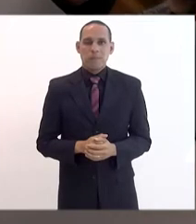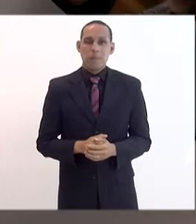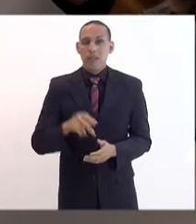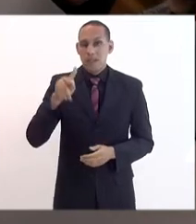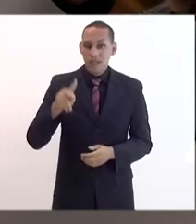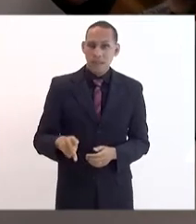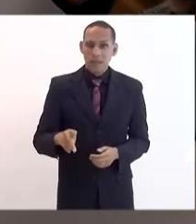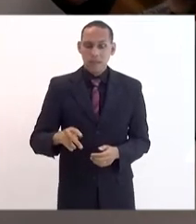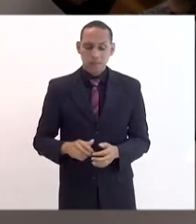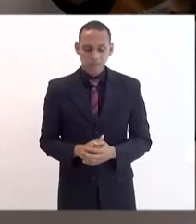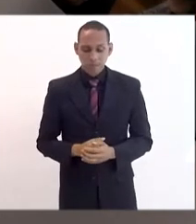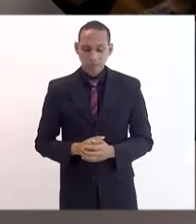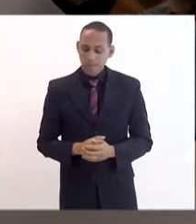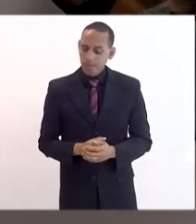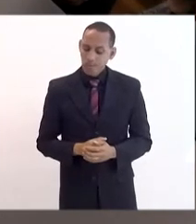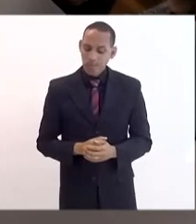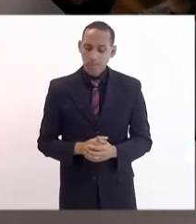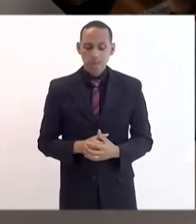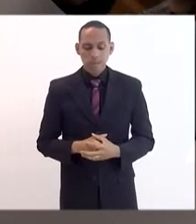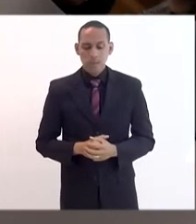Presidente,